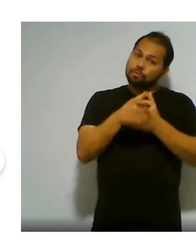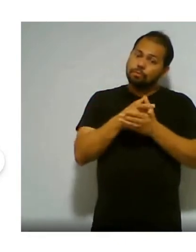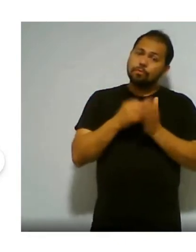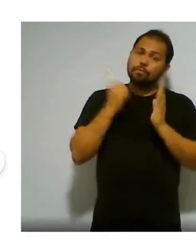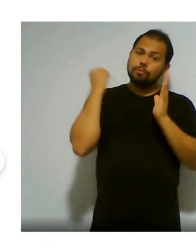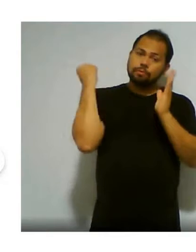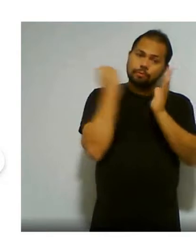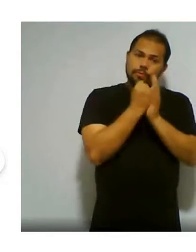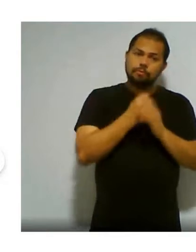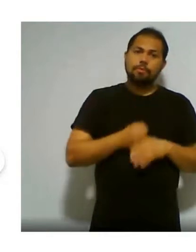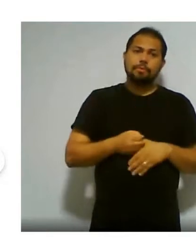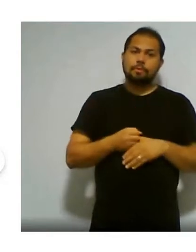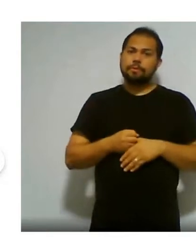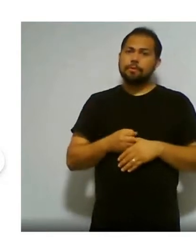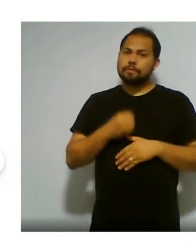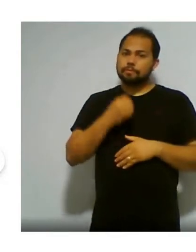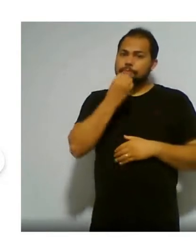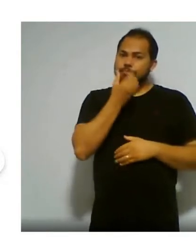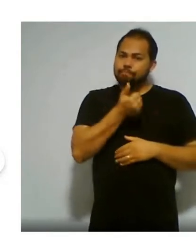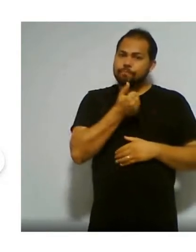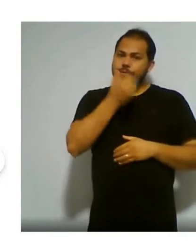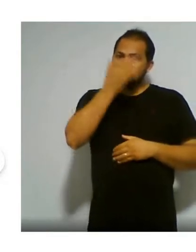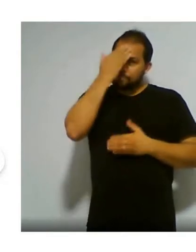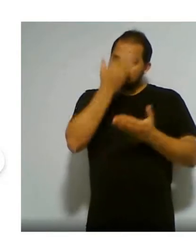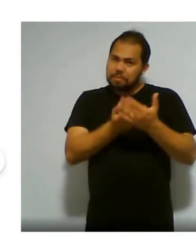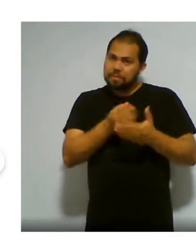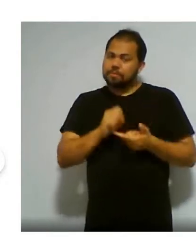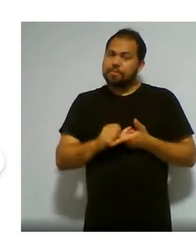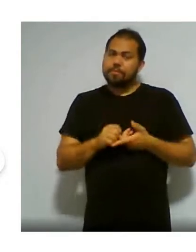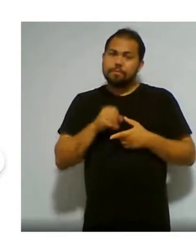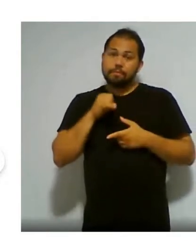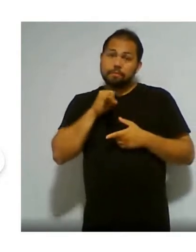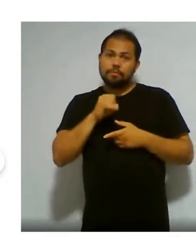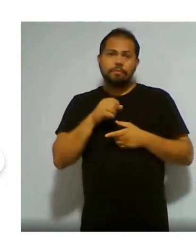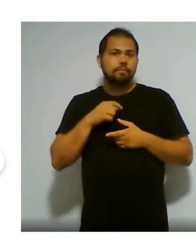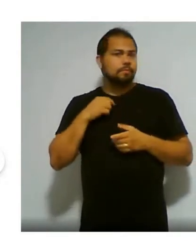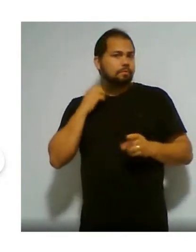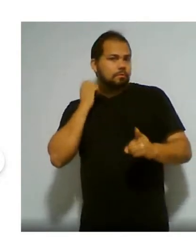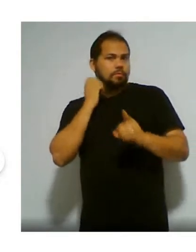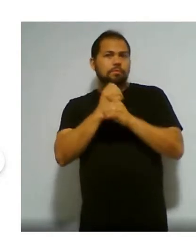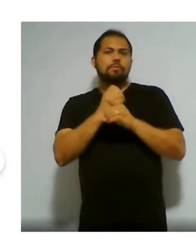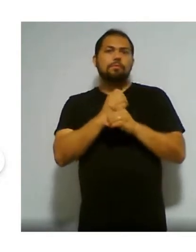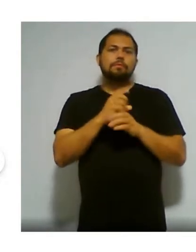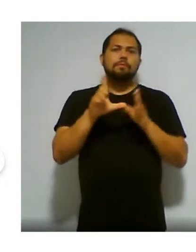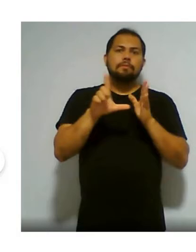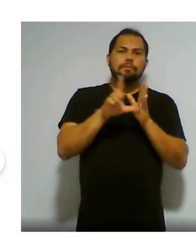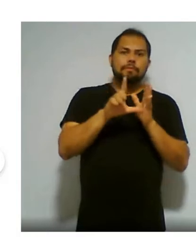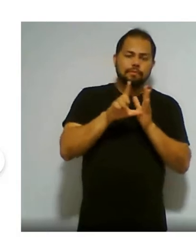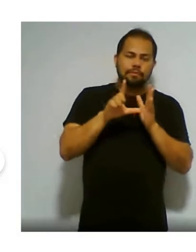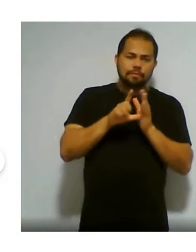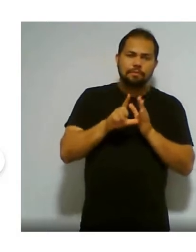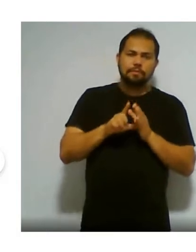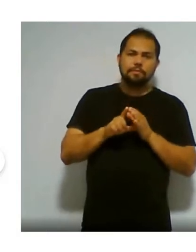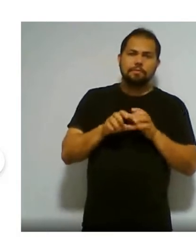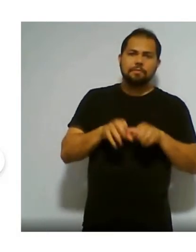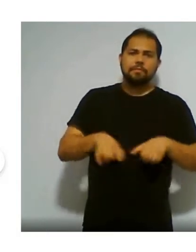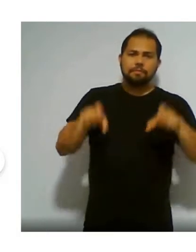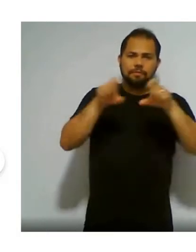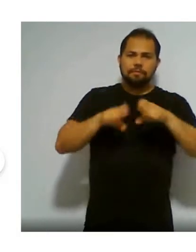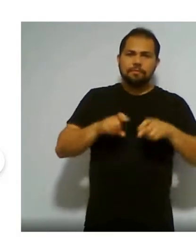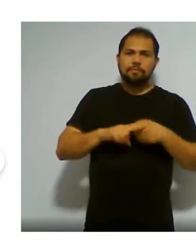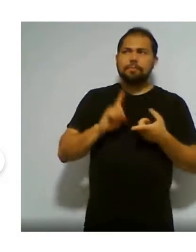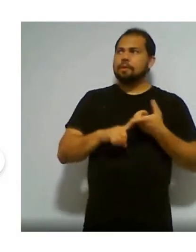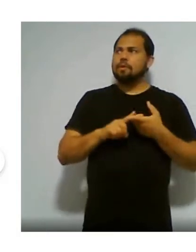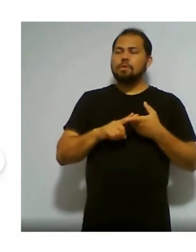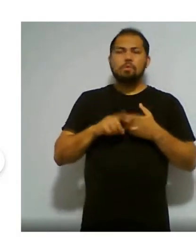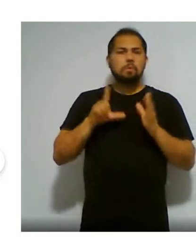Né? Se vocês não encontrarem em lojas de informática ou em lojas de eletrônica, sugiro que vocês encomendem na internet. Né? É bom vocês